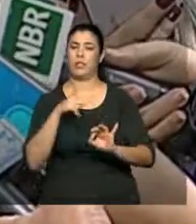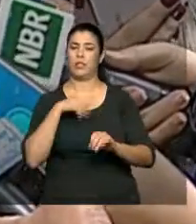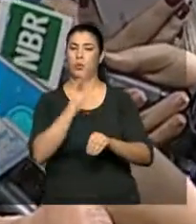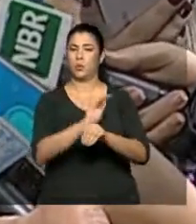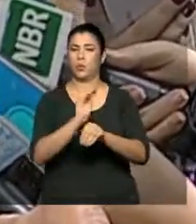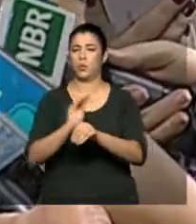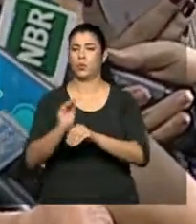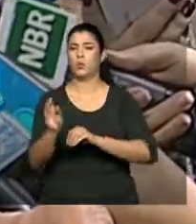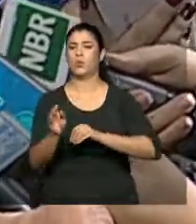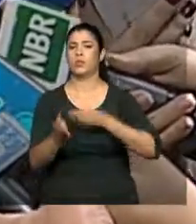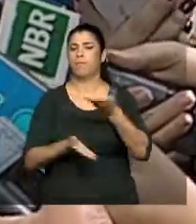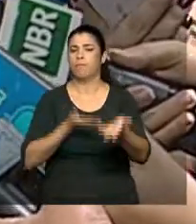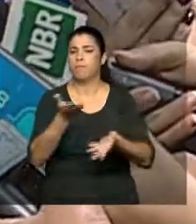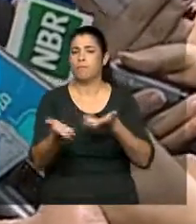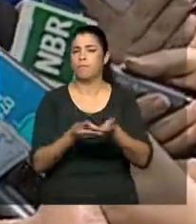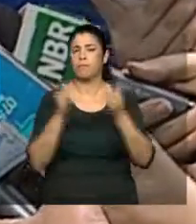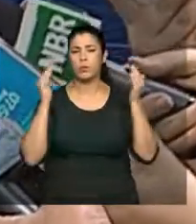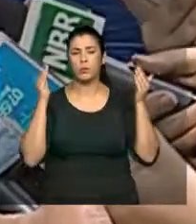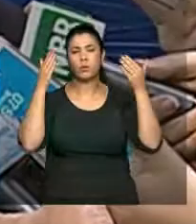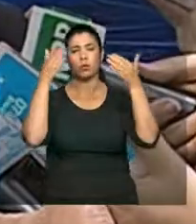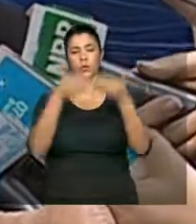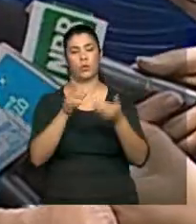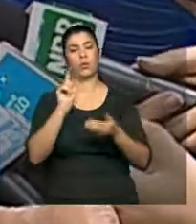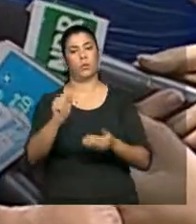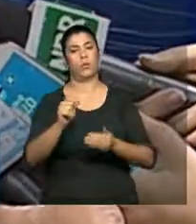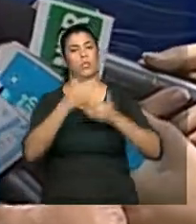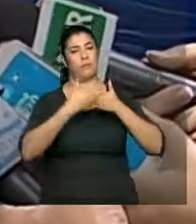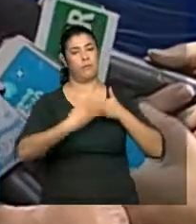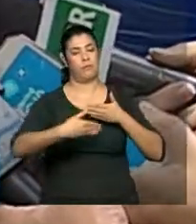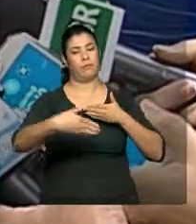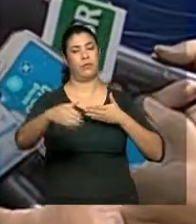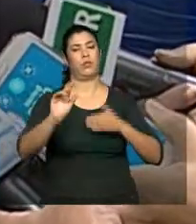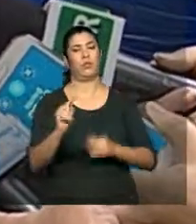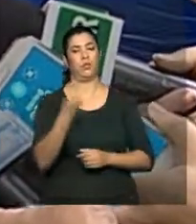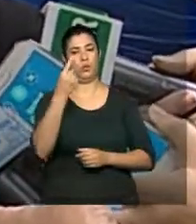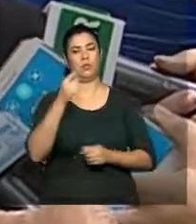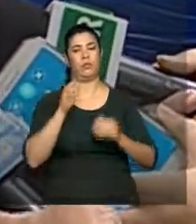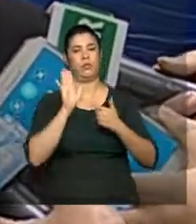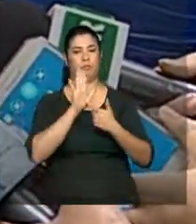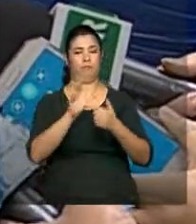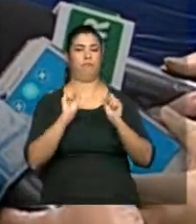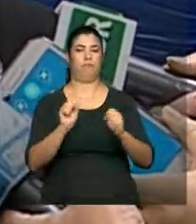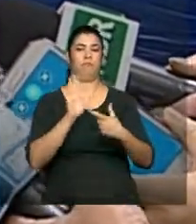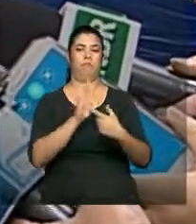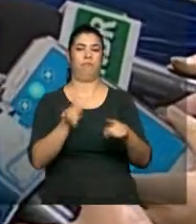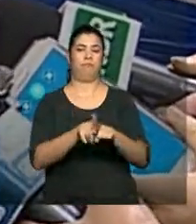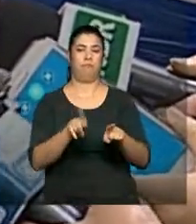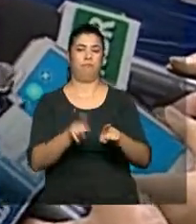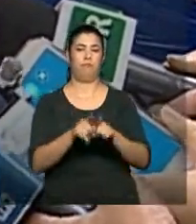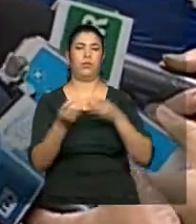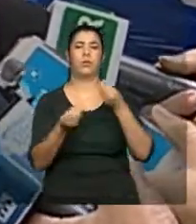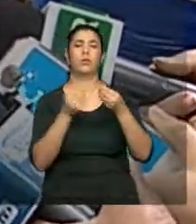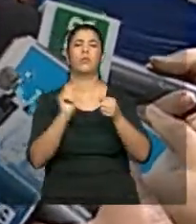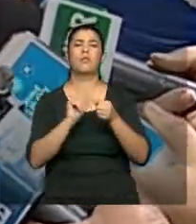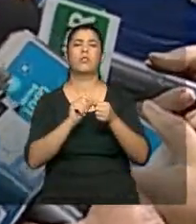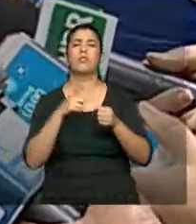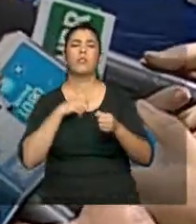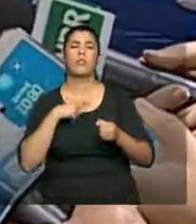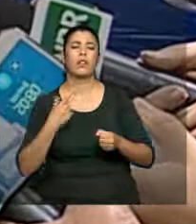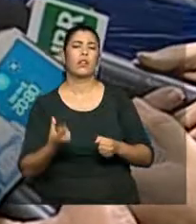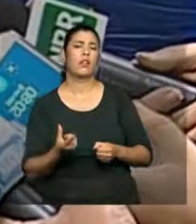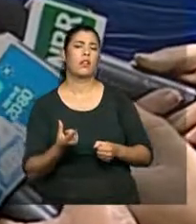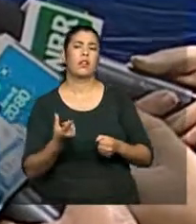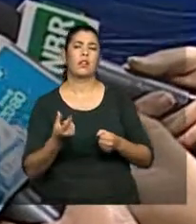e tratar com especial atenção, o que o processo unificado vai nos permitir. É uma eleição nos moldes da eleição tradicional?